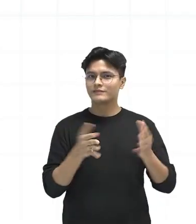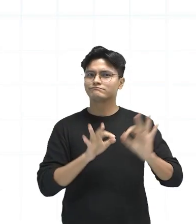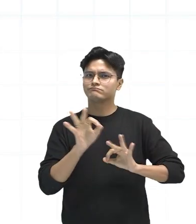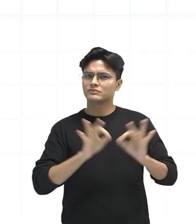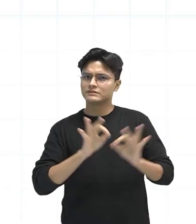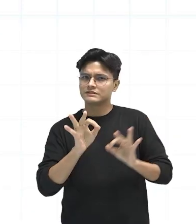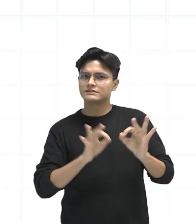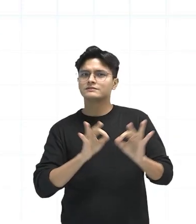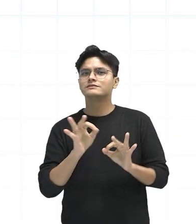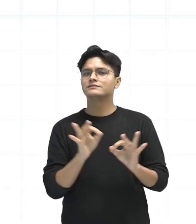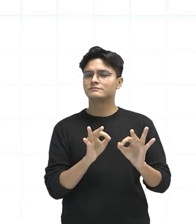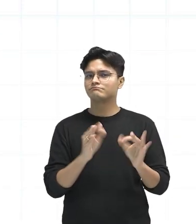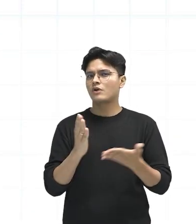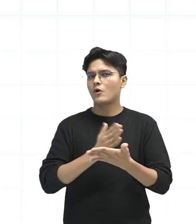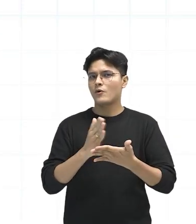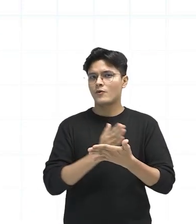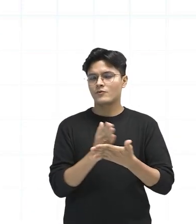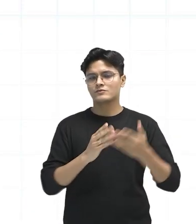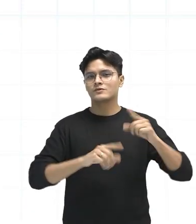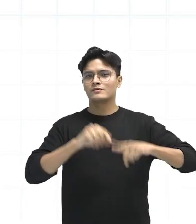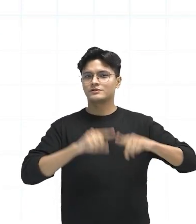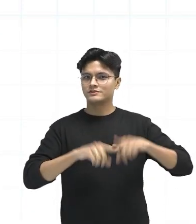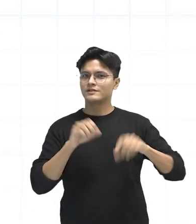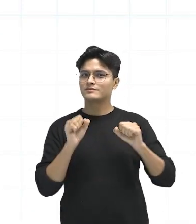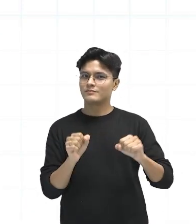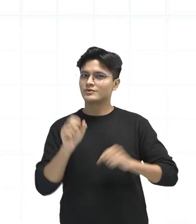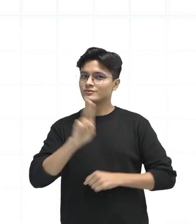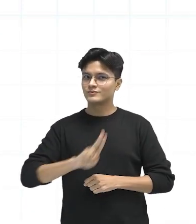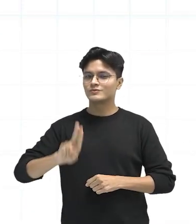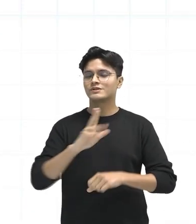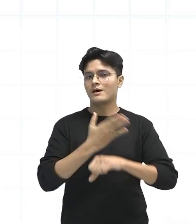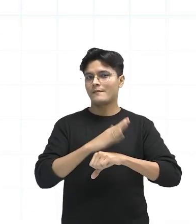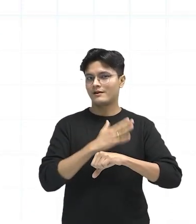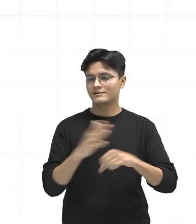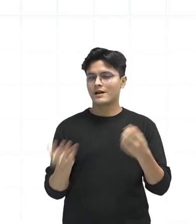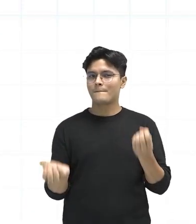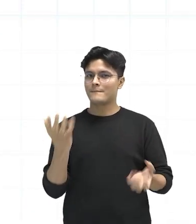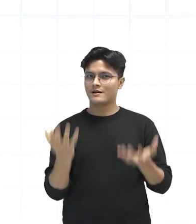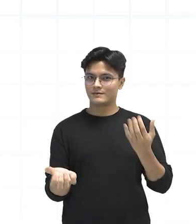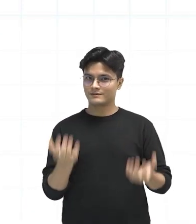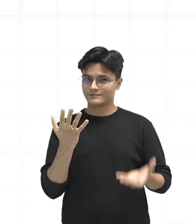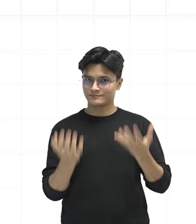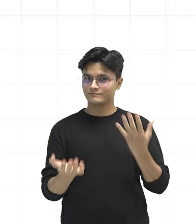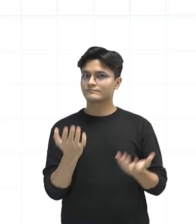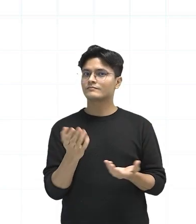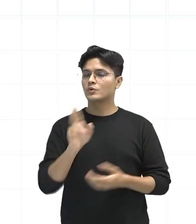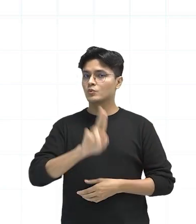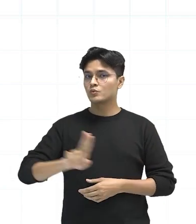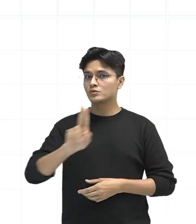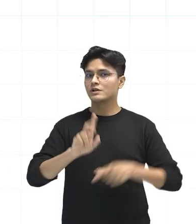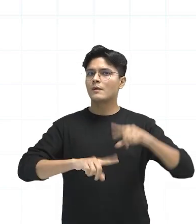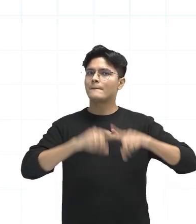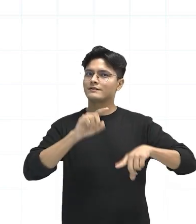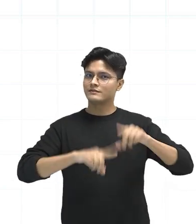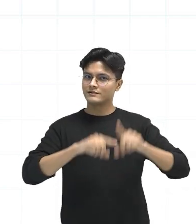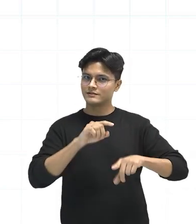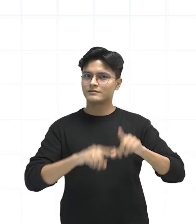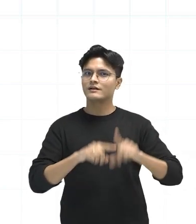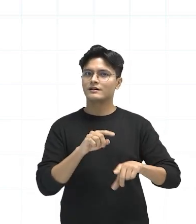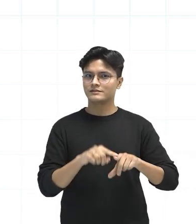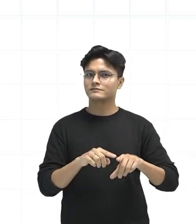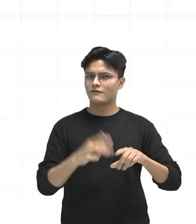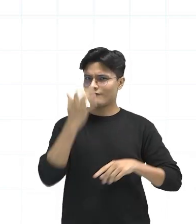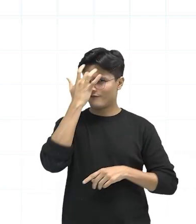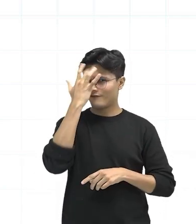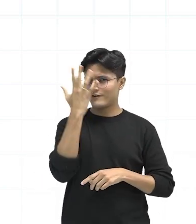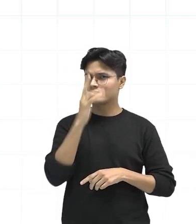confeccionar rapidamente alguns objetos que a gente pode utilizar aí no malabarismo com materiais alternativos.